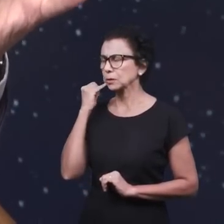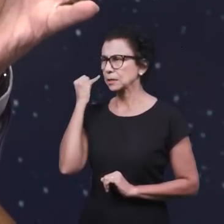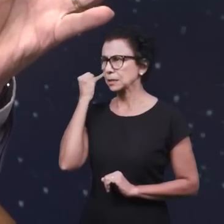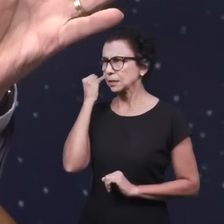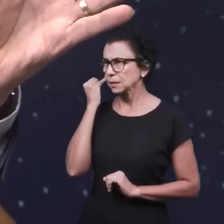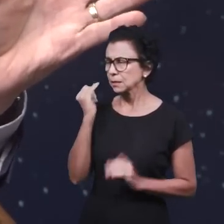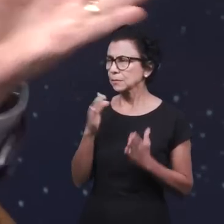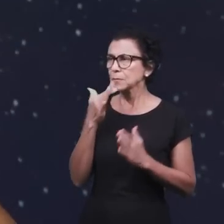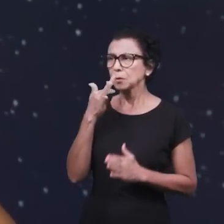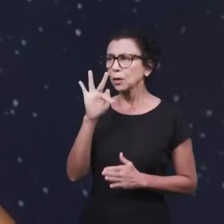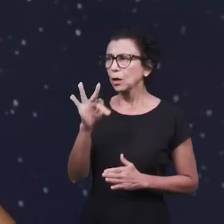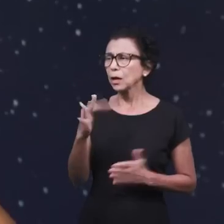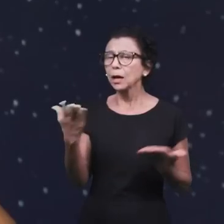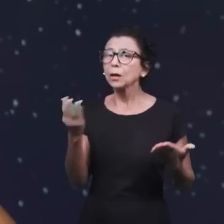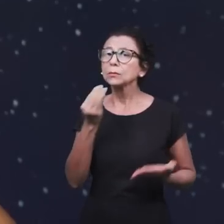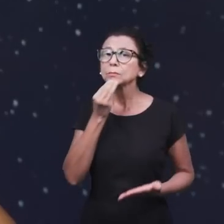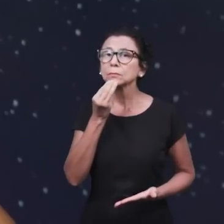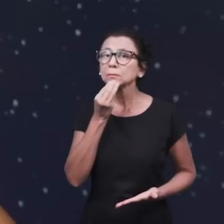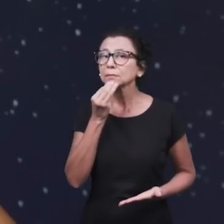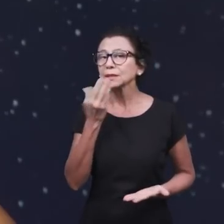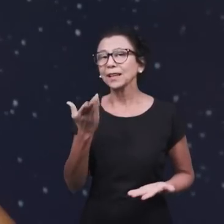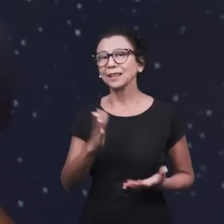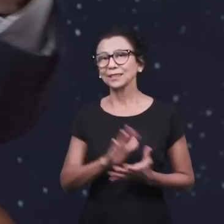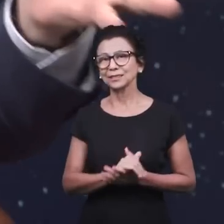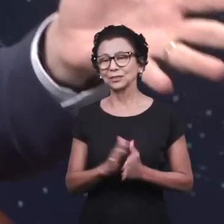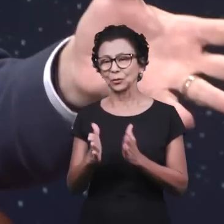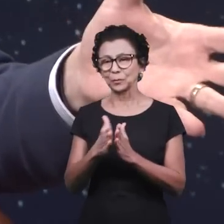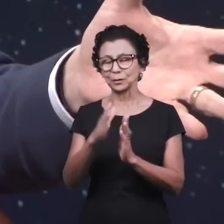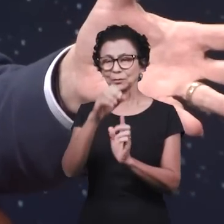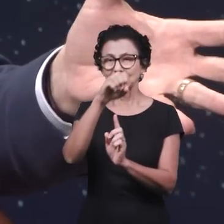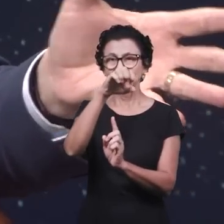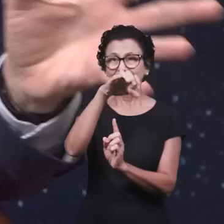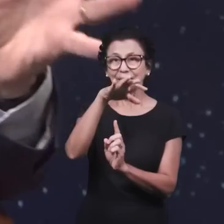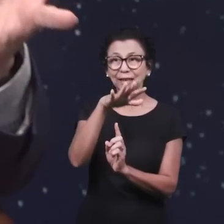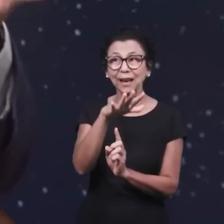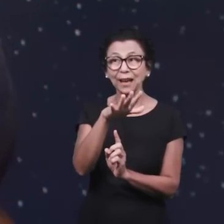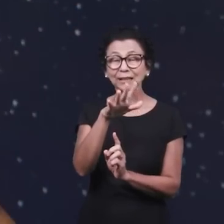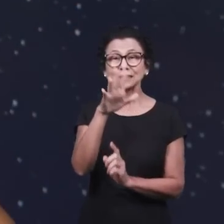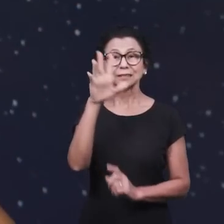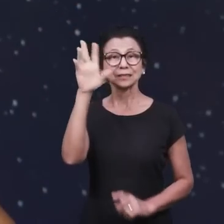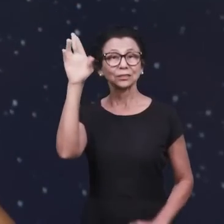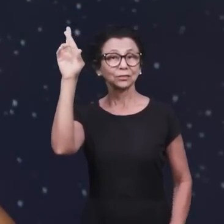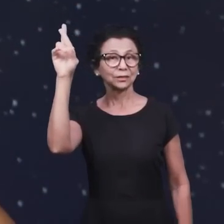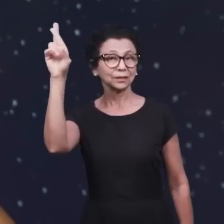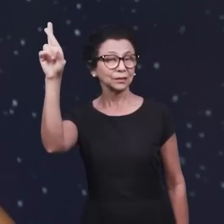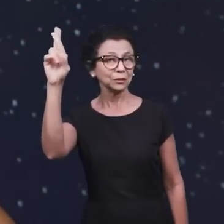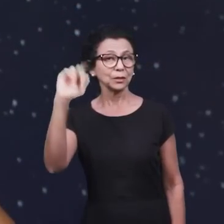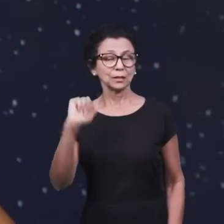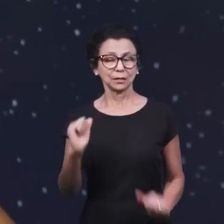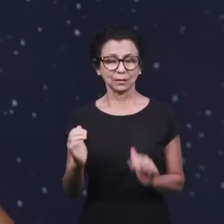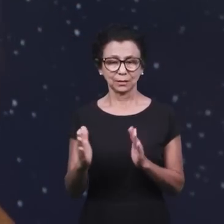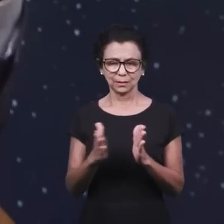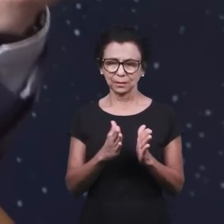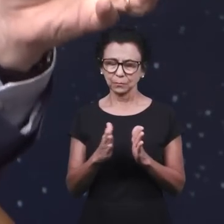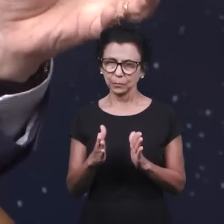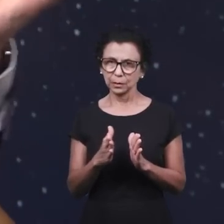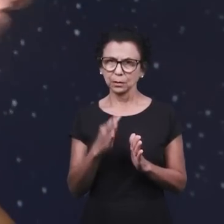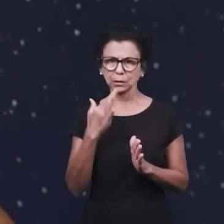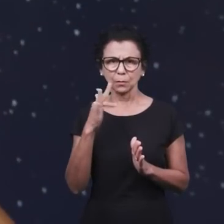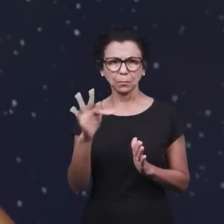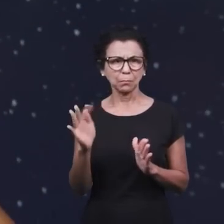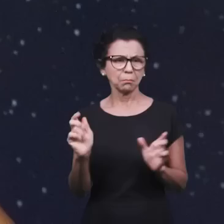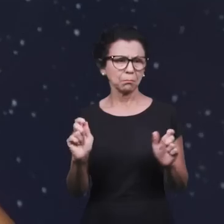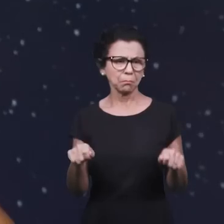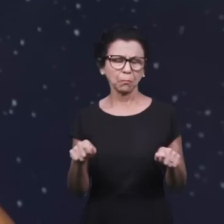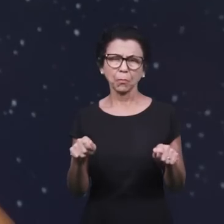Josias, é o tempo oportuno, é o período da graça. E nesse tempo que é breve, ou